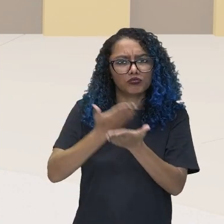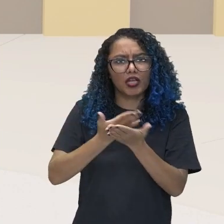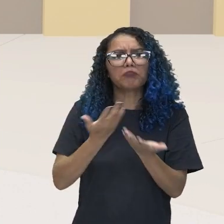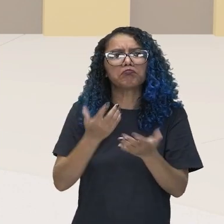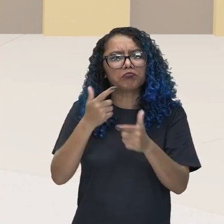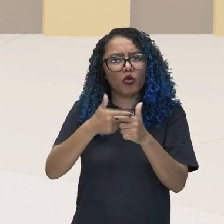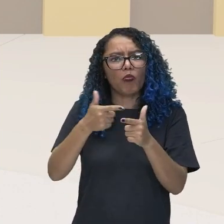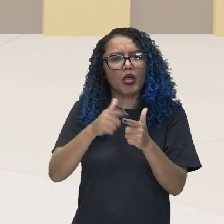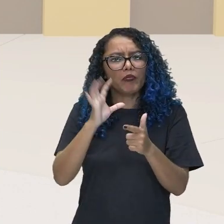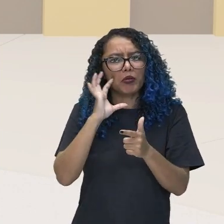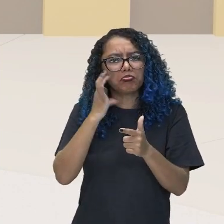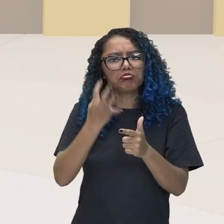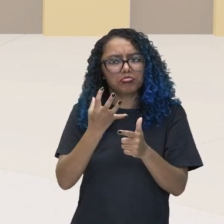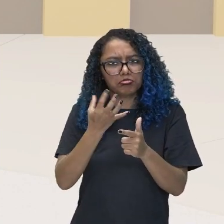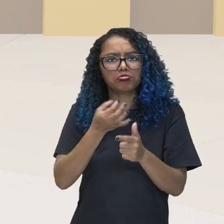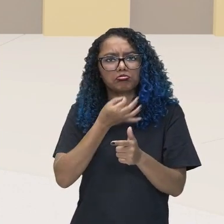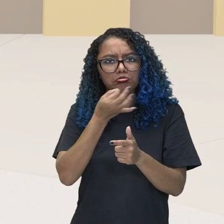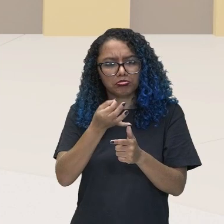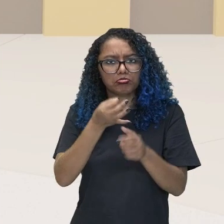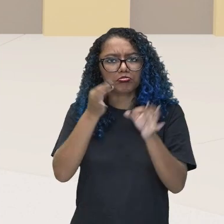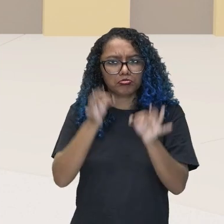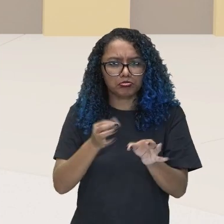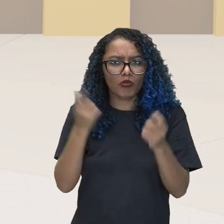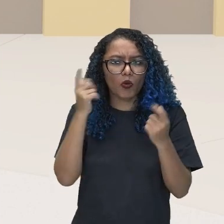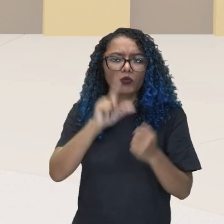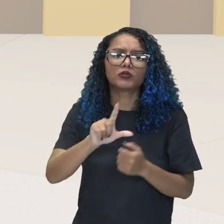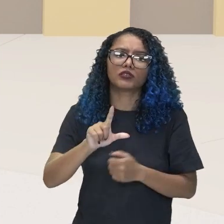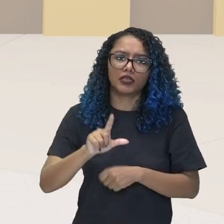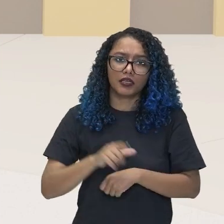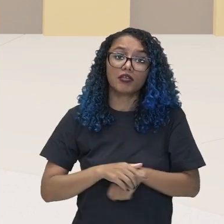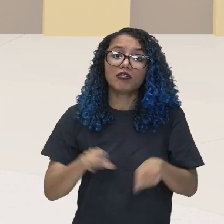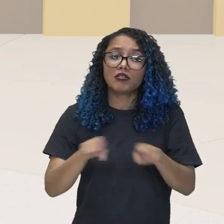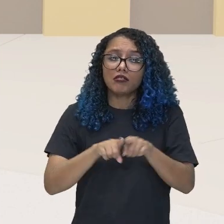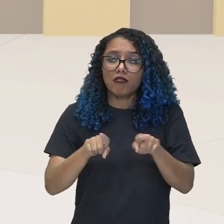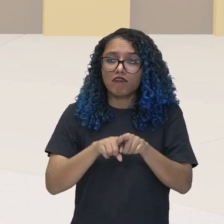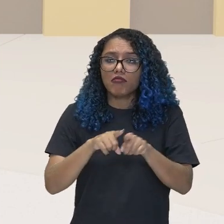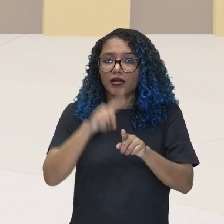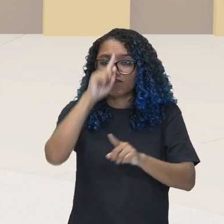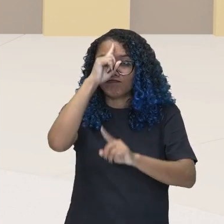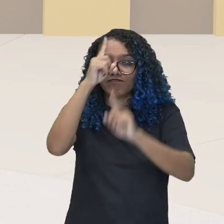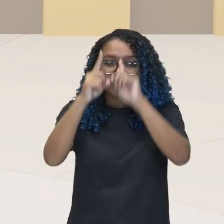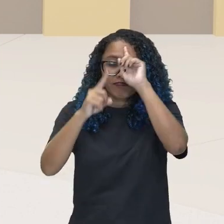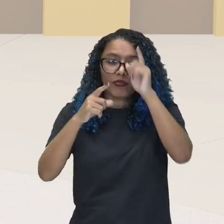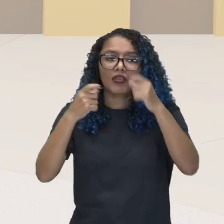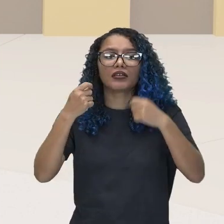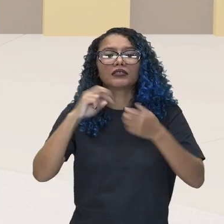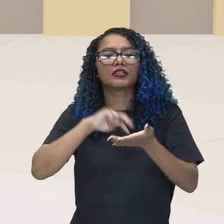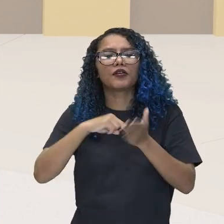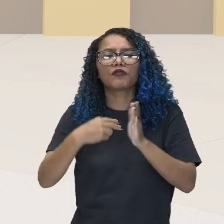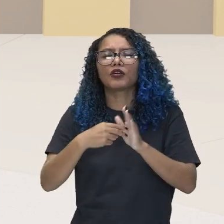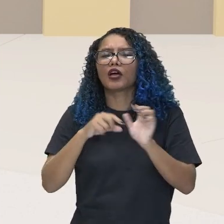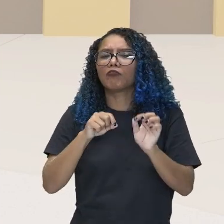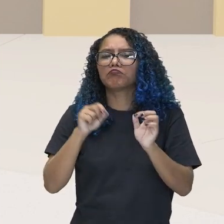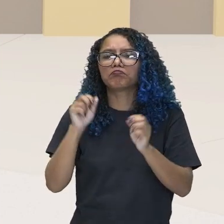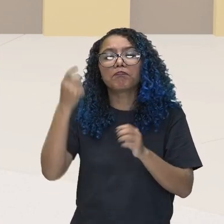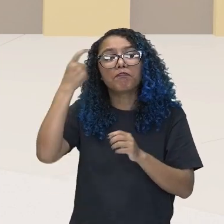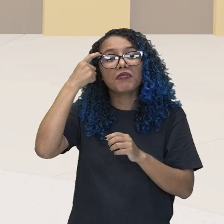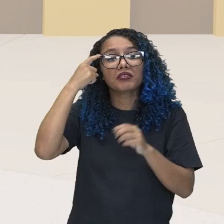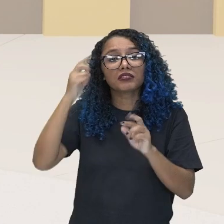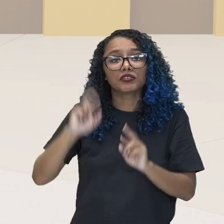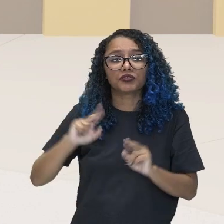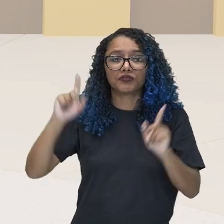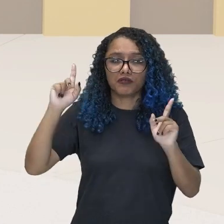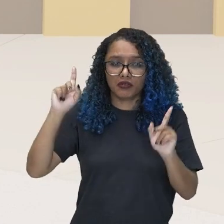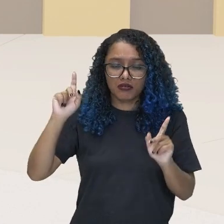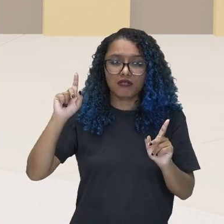solução crítica. E temos a criatividade, né? Que é pensar fora da caixa, pensar fora da